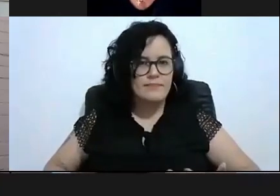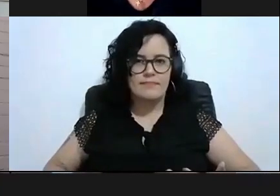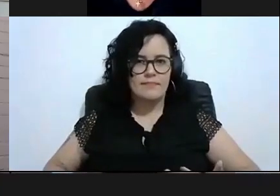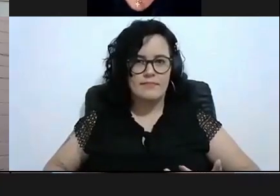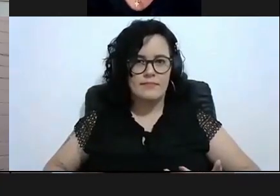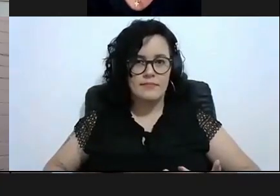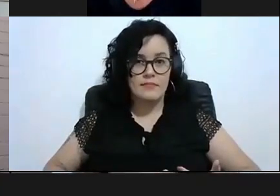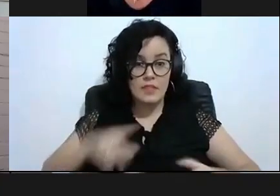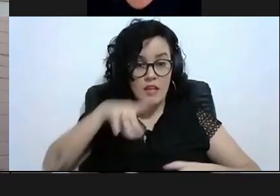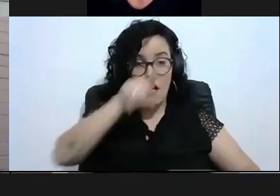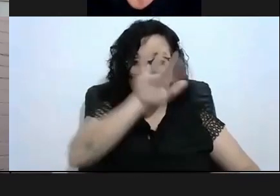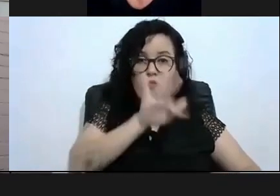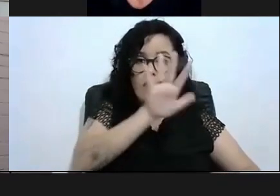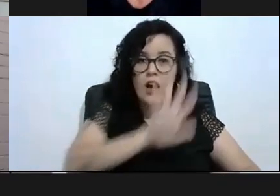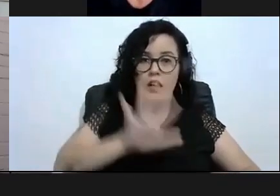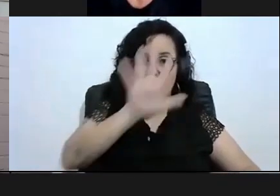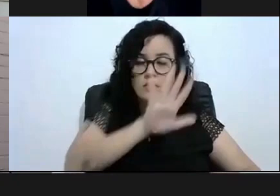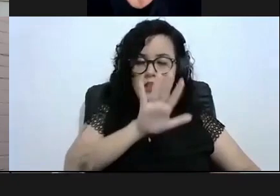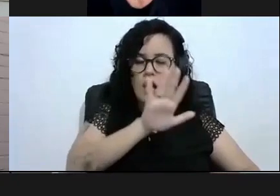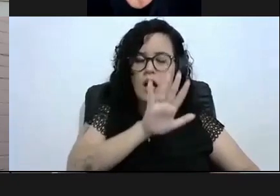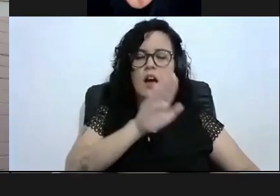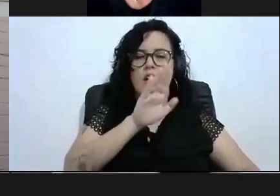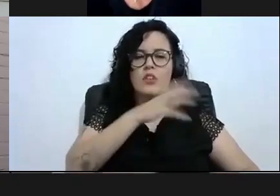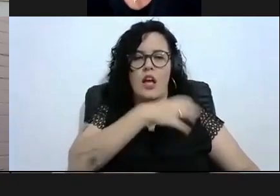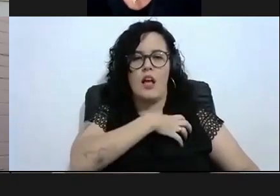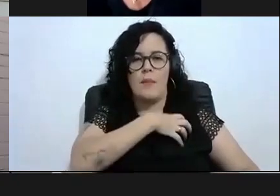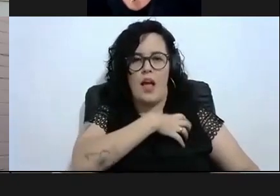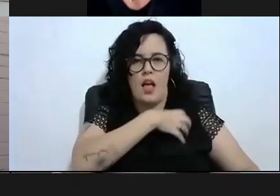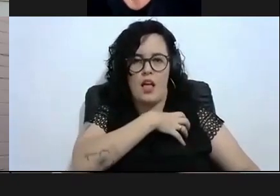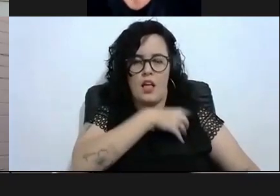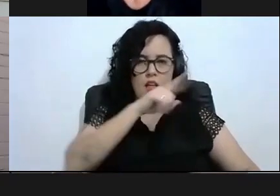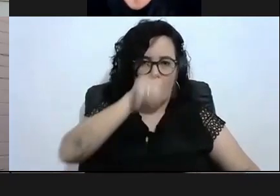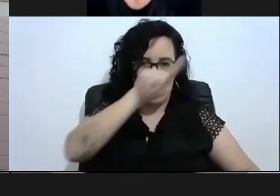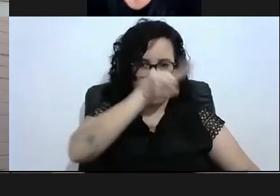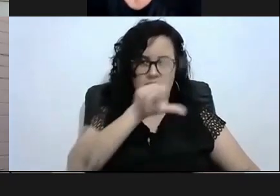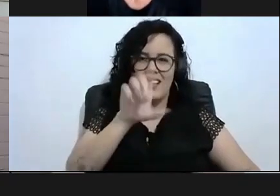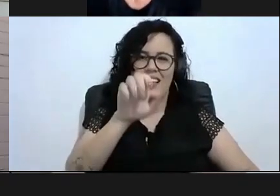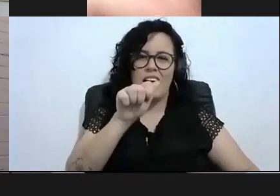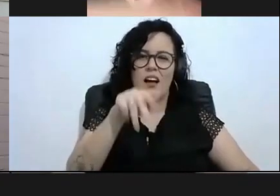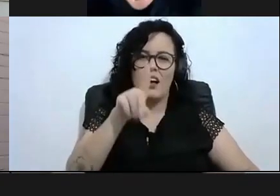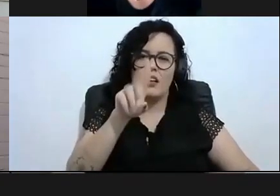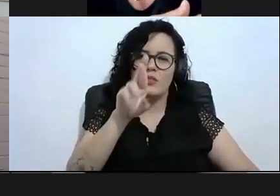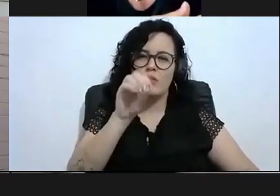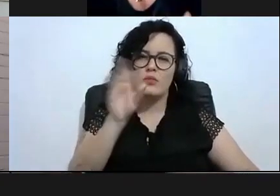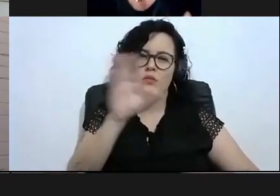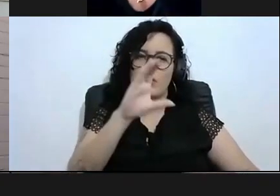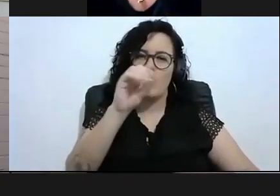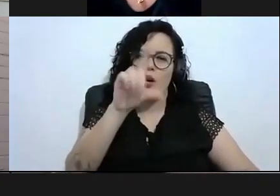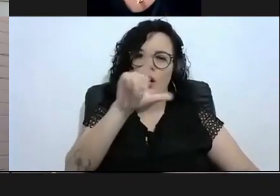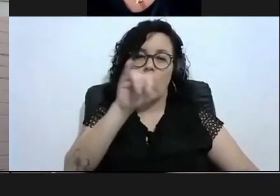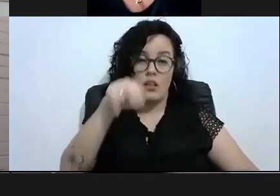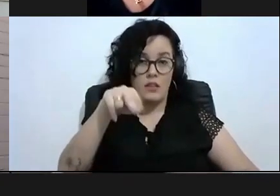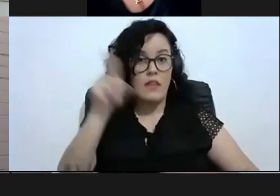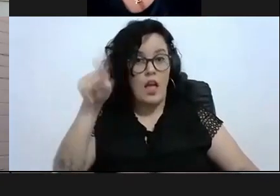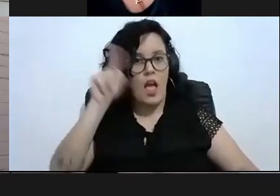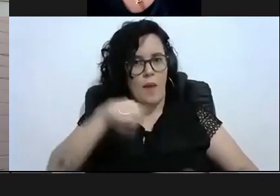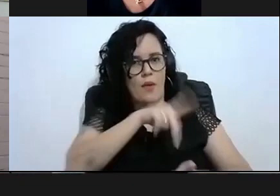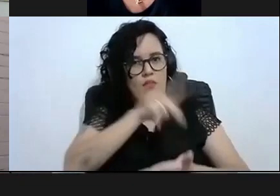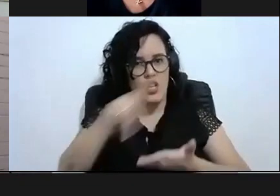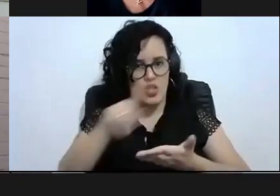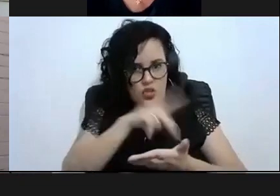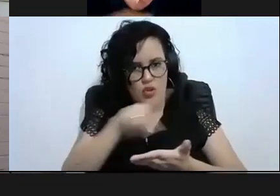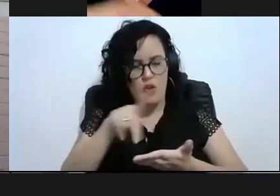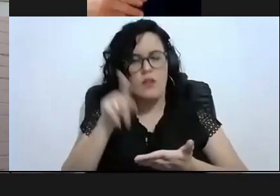Federal da Bahia, do Leandro Collin, que é um professor e militante de